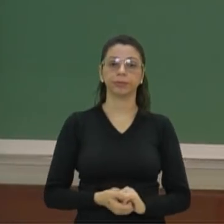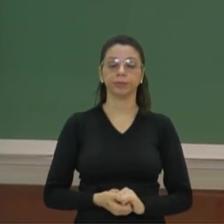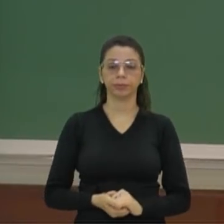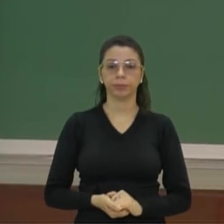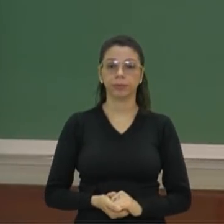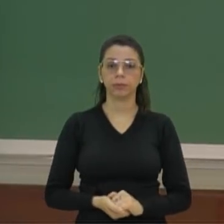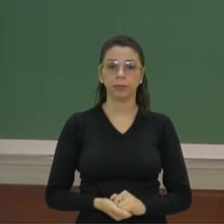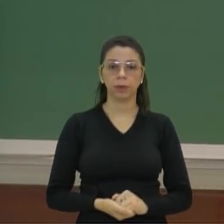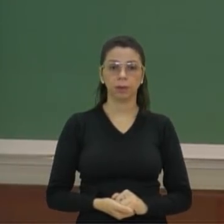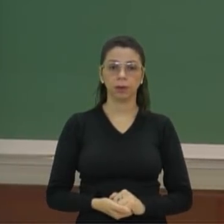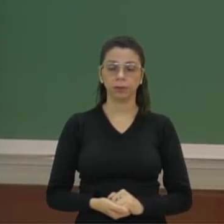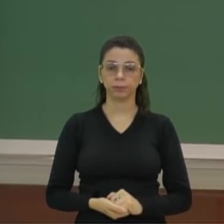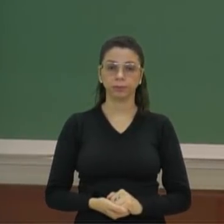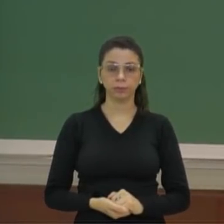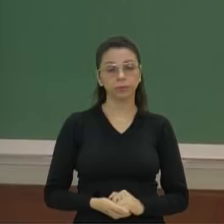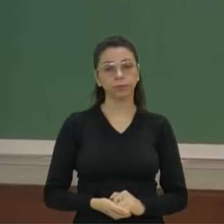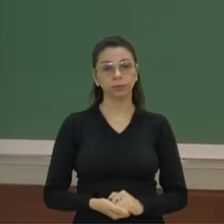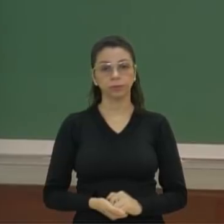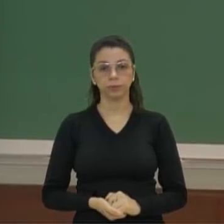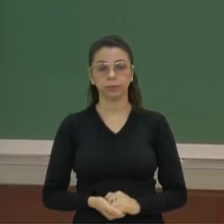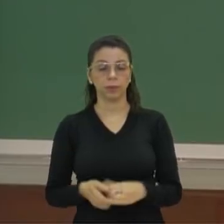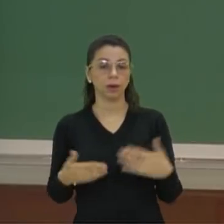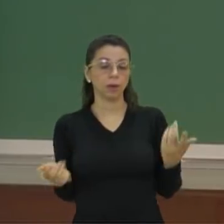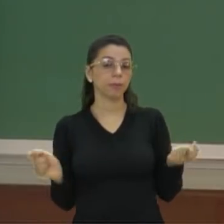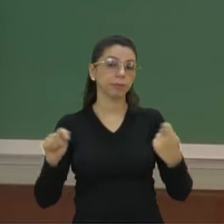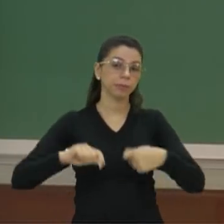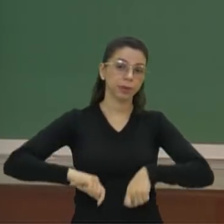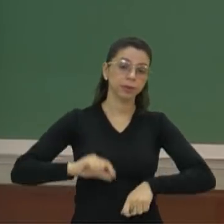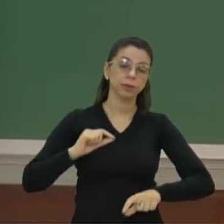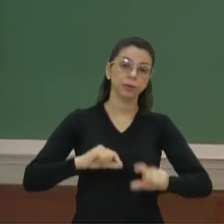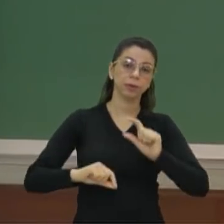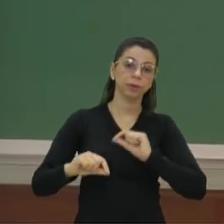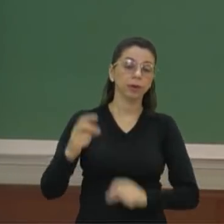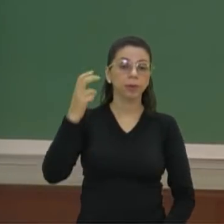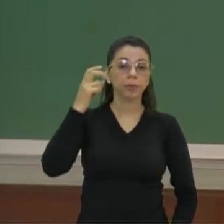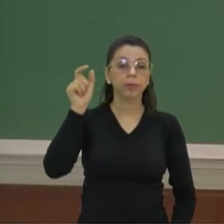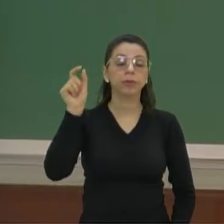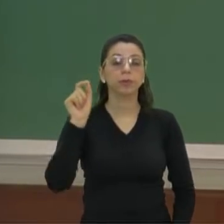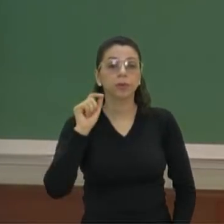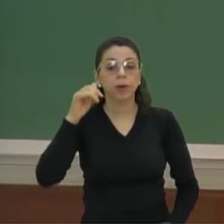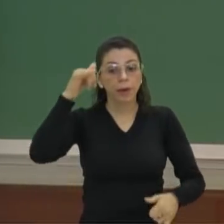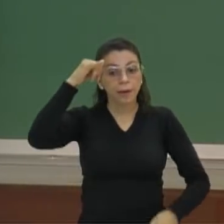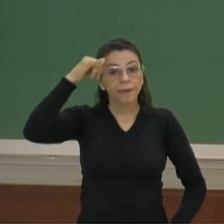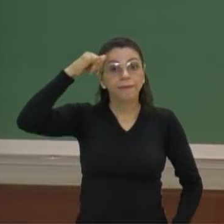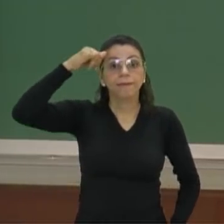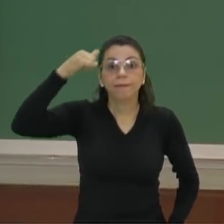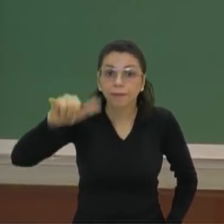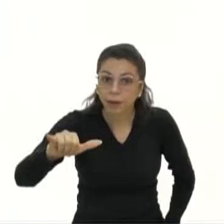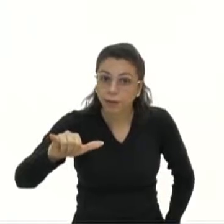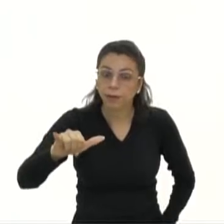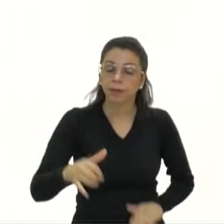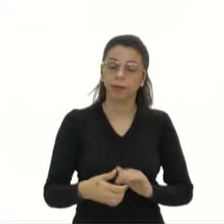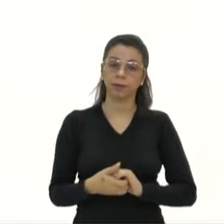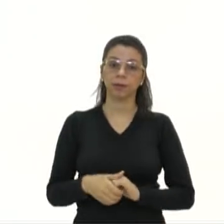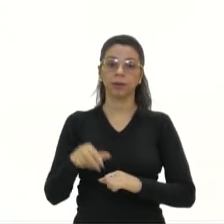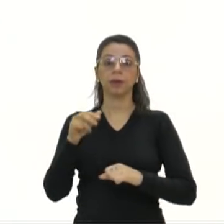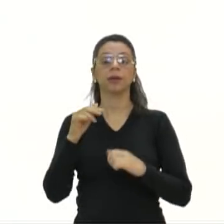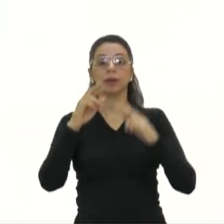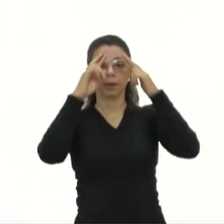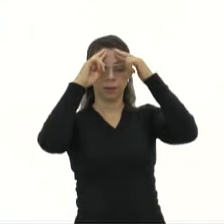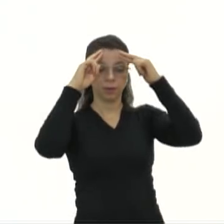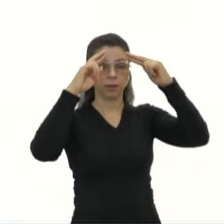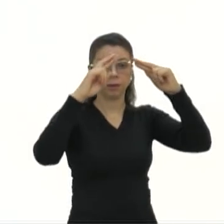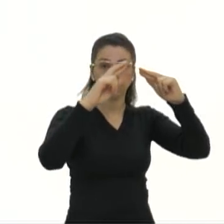parte da reportagem? Portanto, é preciso adotar a cultura da prevenção, respeitando os limites